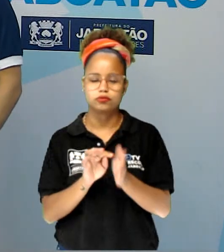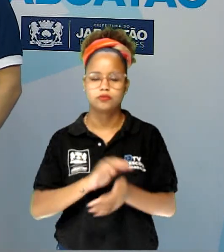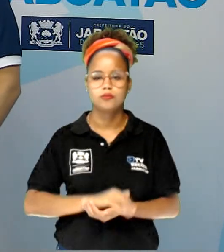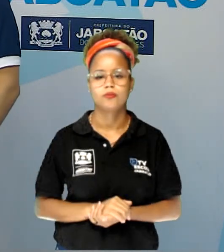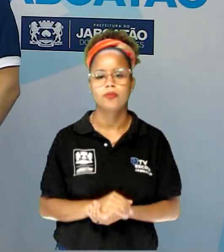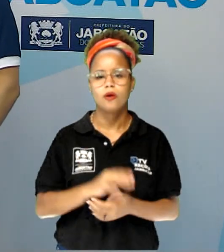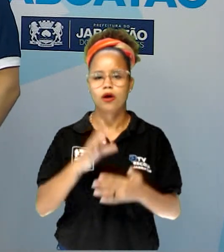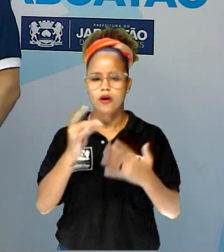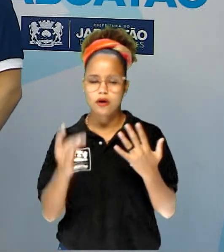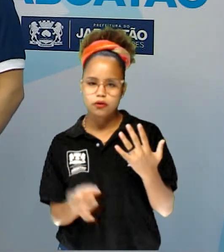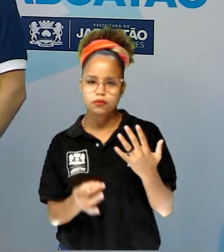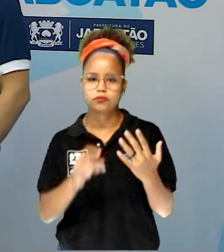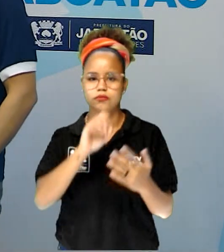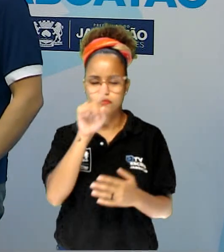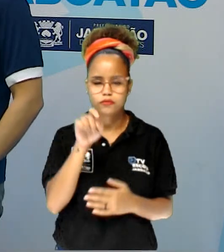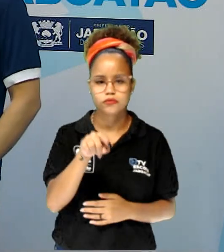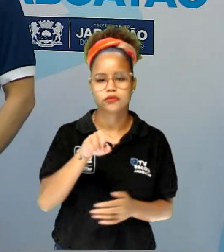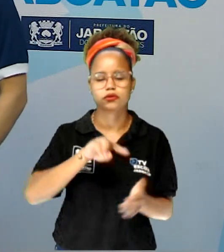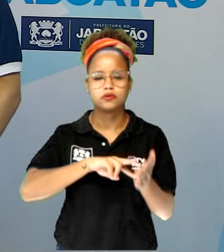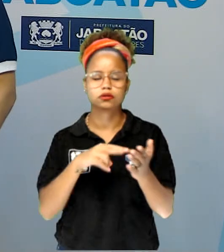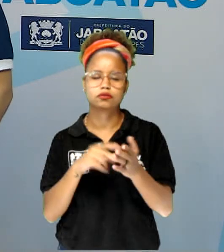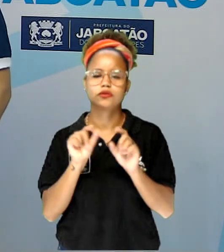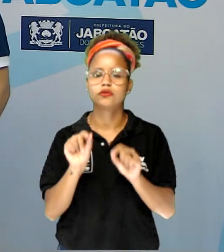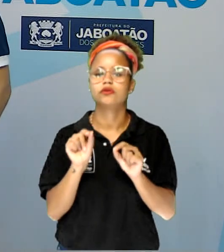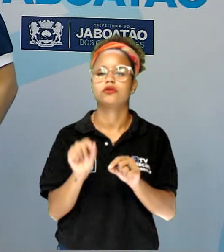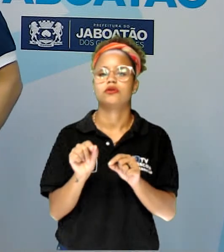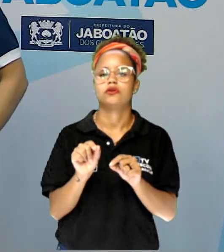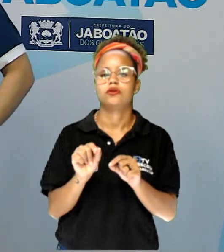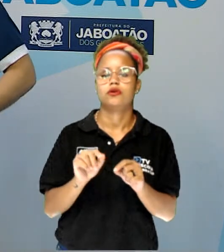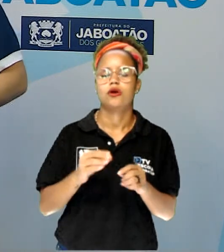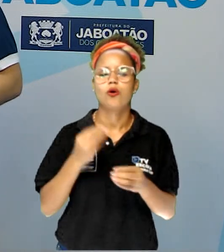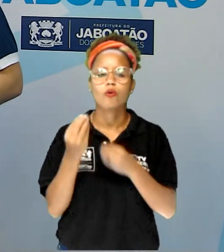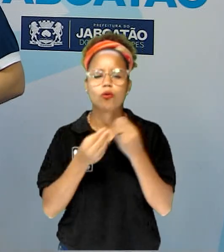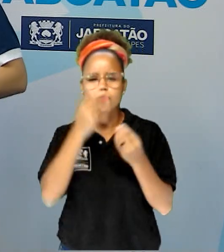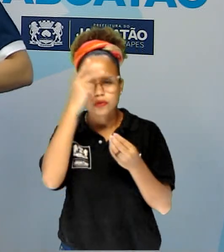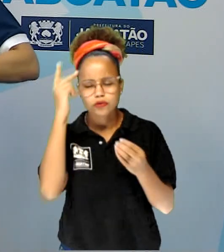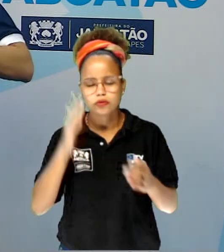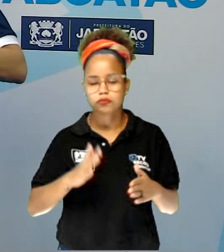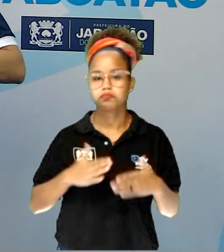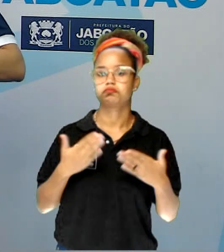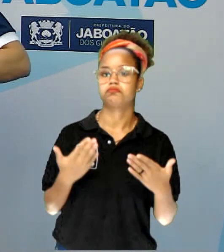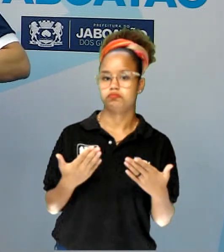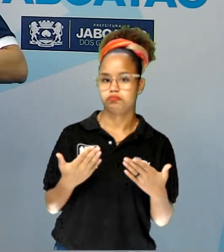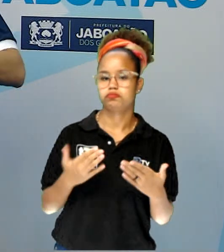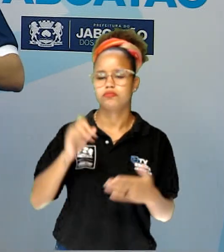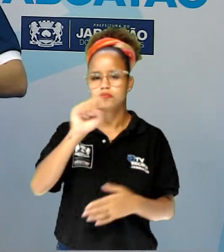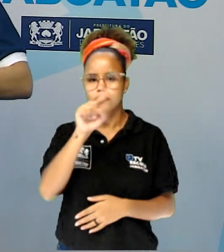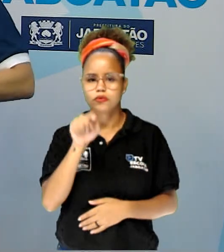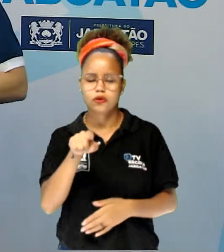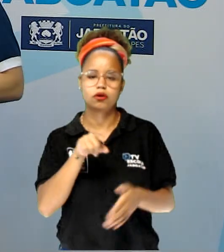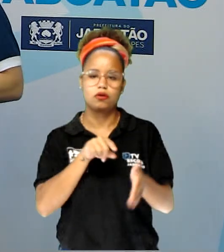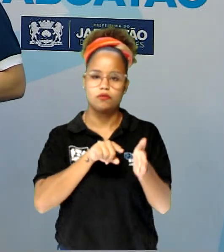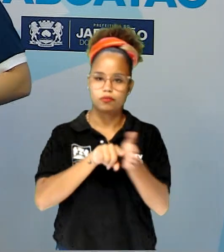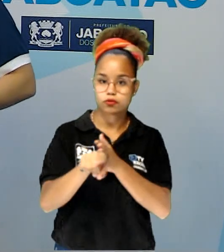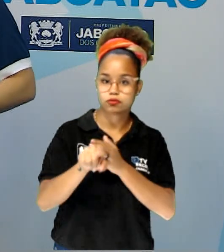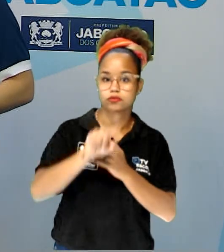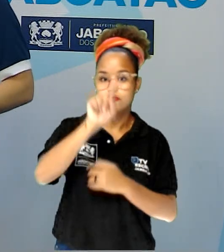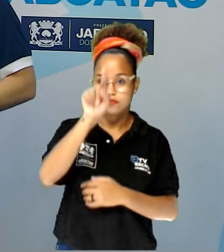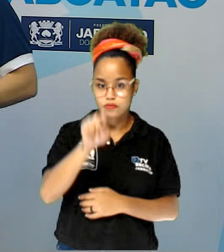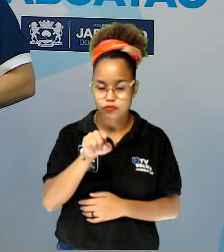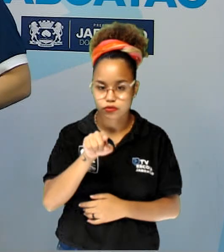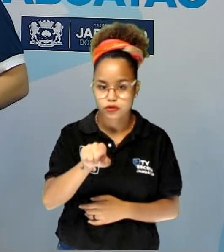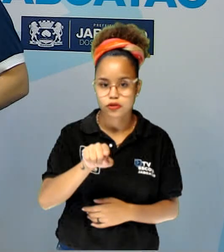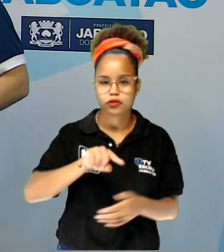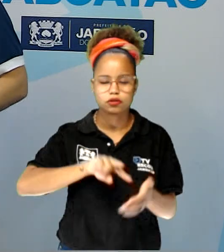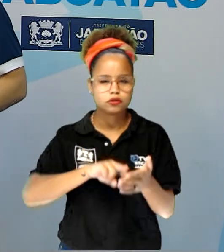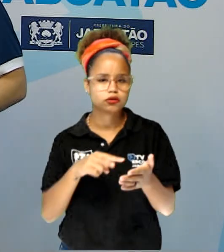Cada pontuação dessa vai indicar para a gente um tipo de reação que ele tem. A interrogação vai dar ideia de pergunta, as exclamações